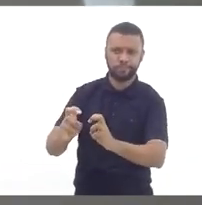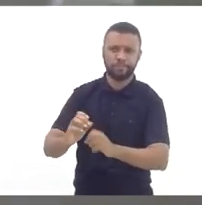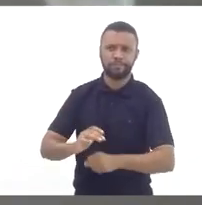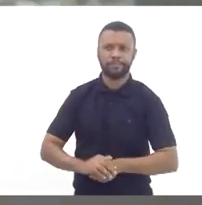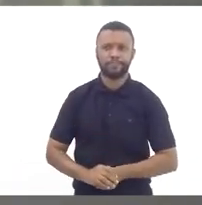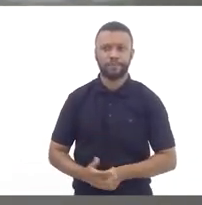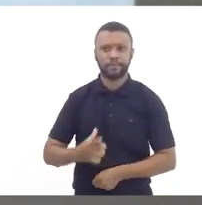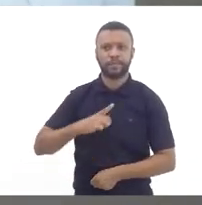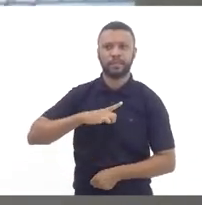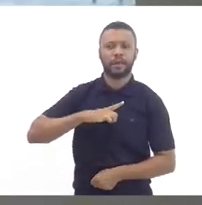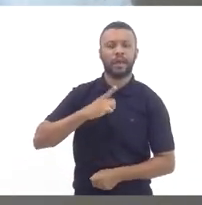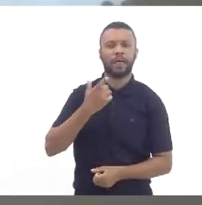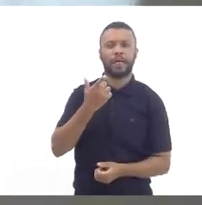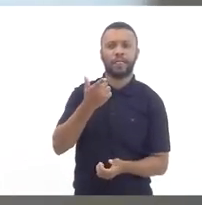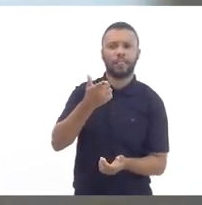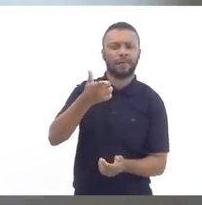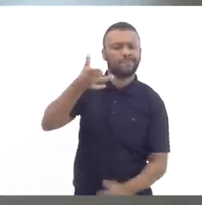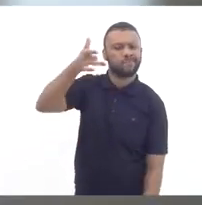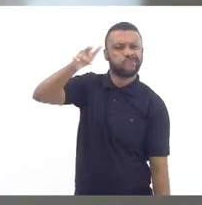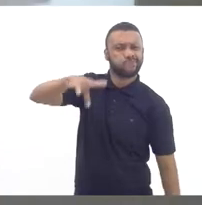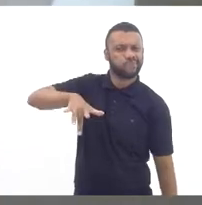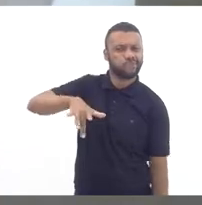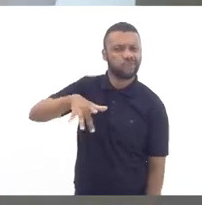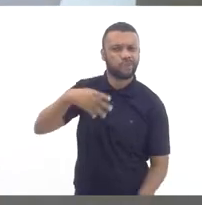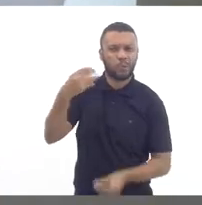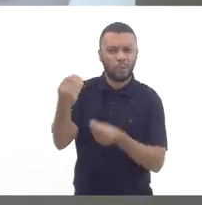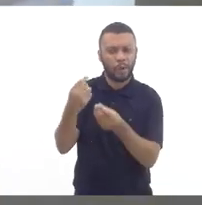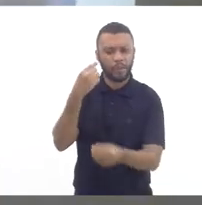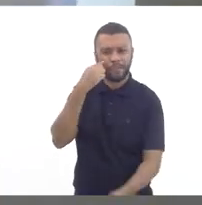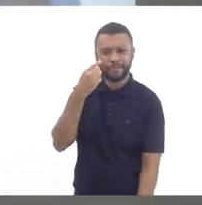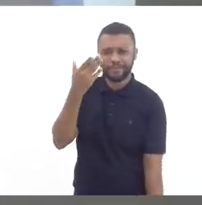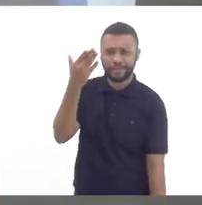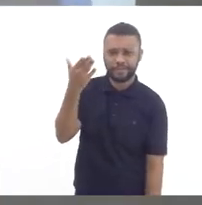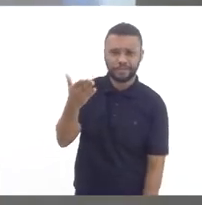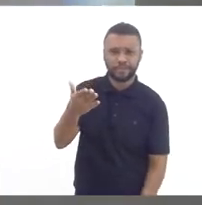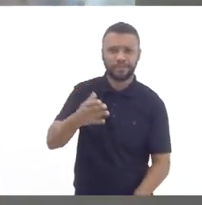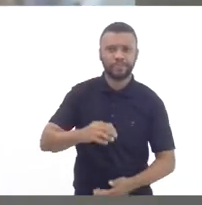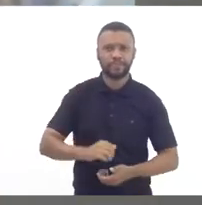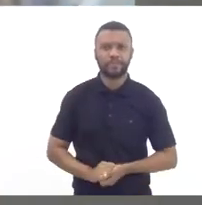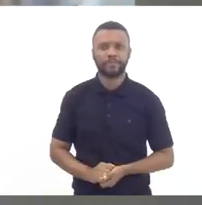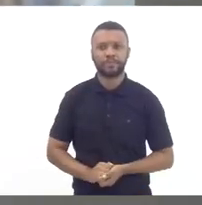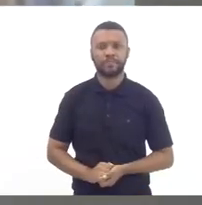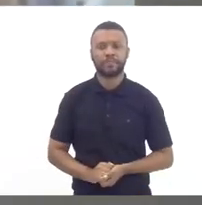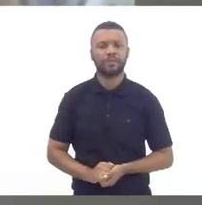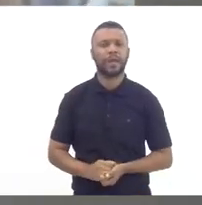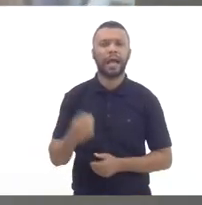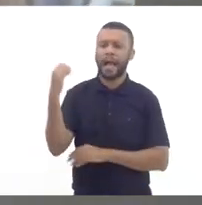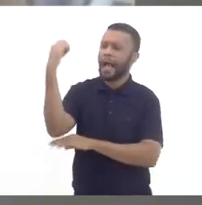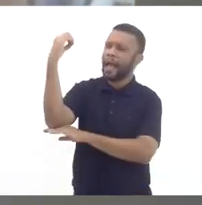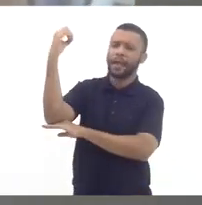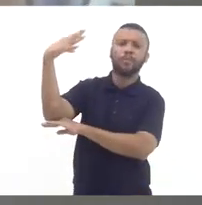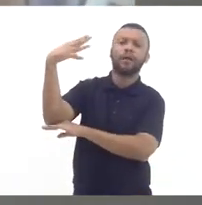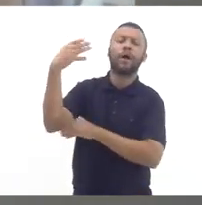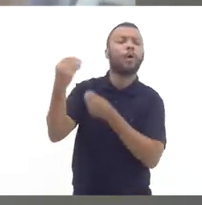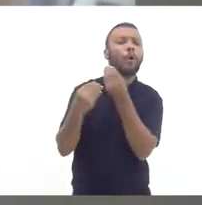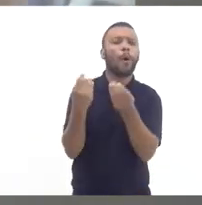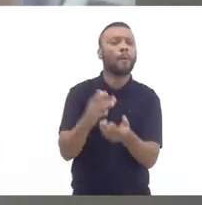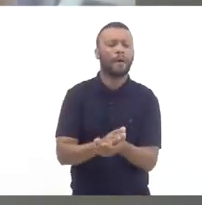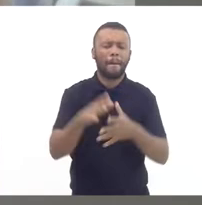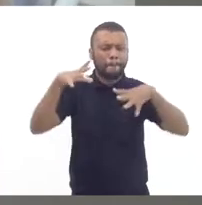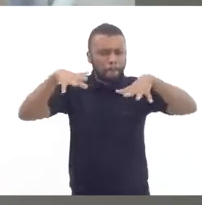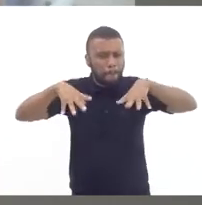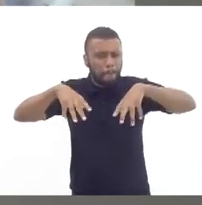é uma precariedade total. Que isso não se refaz, a gente coloca dormente. E à noite, a iluminação aqui? Tudo uma escuridão